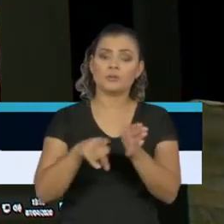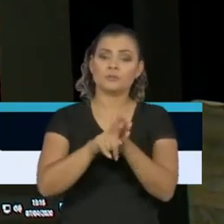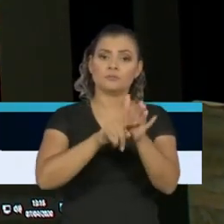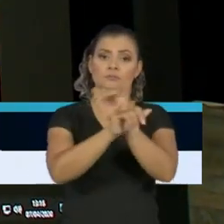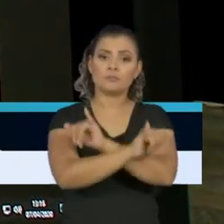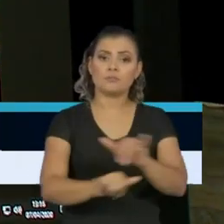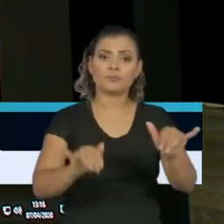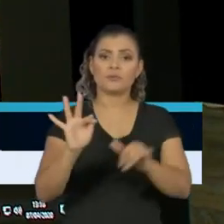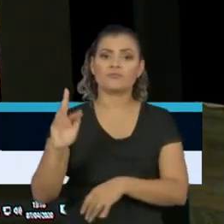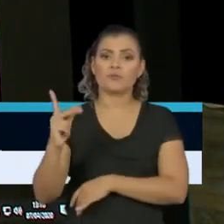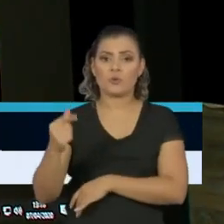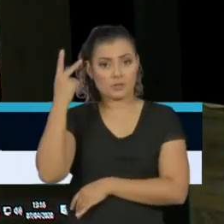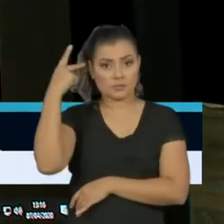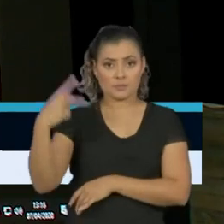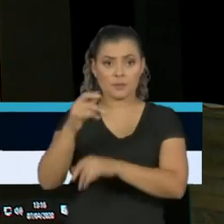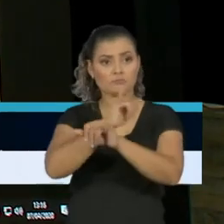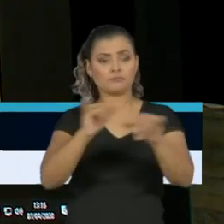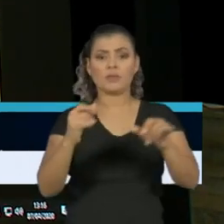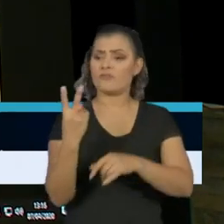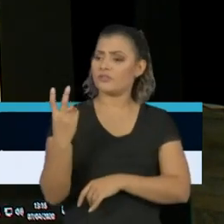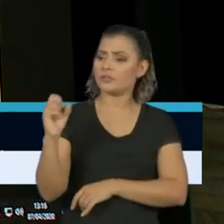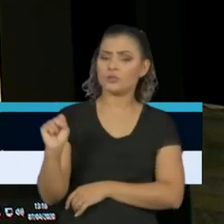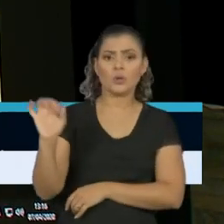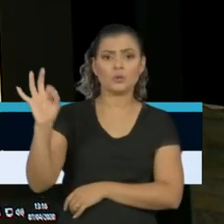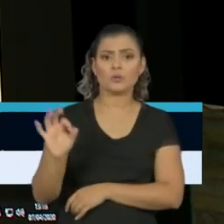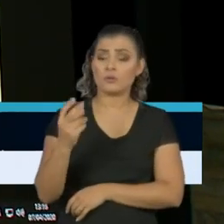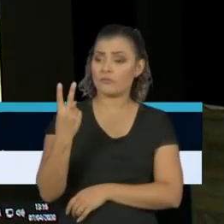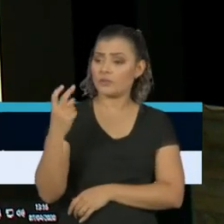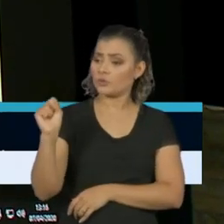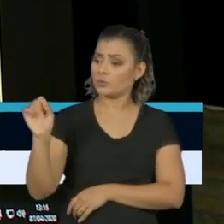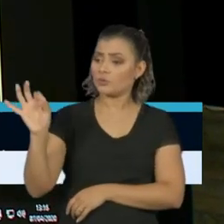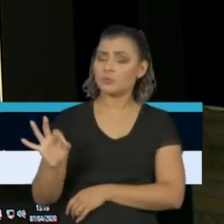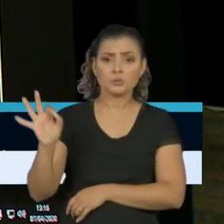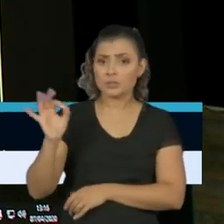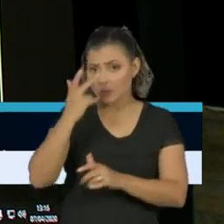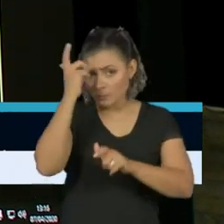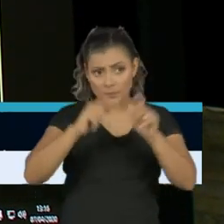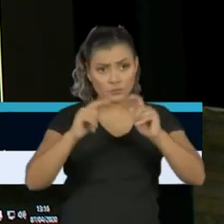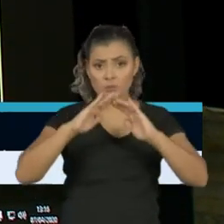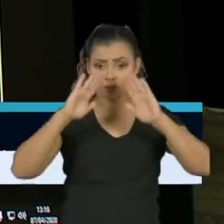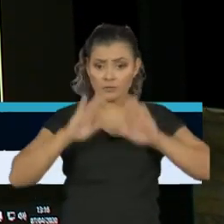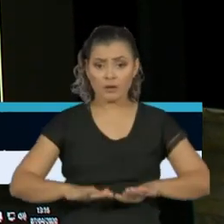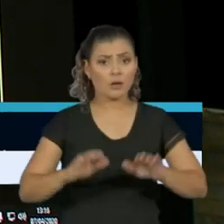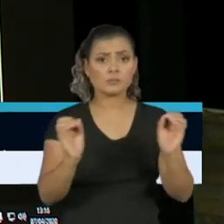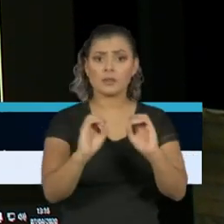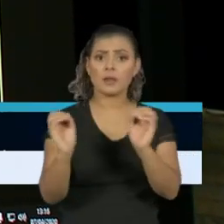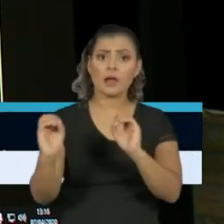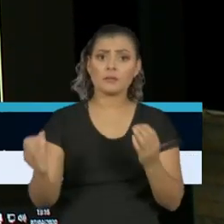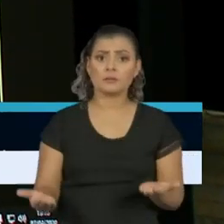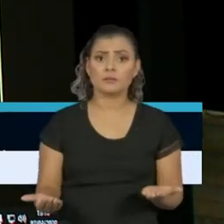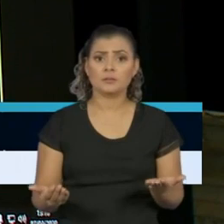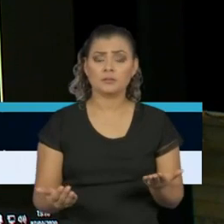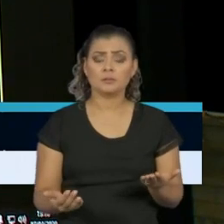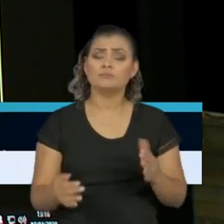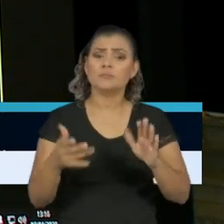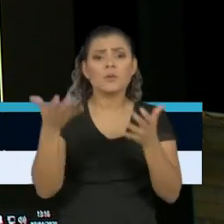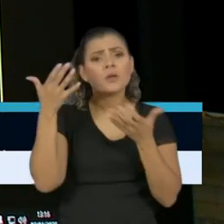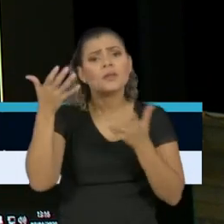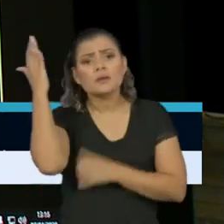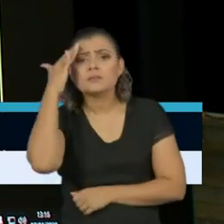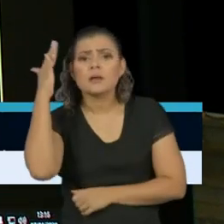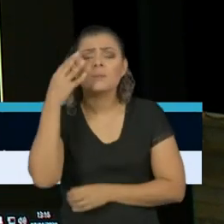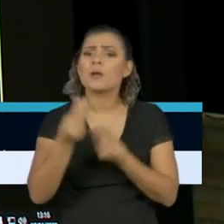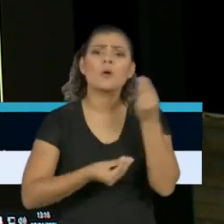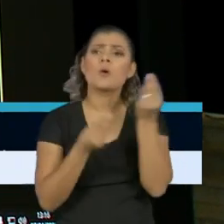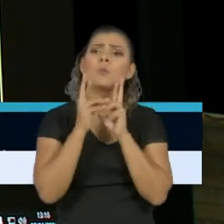Paulo mostra que 28% dos brasileiros não fazem o isolamento contra o coronavírus. Eu queria saber como é que o senhor vê o